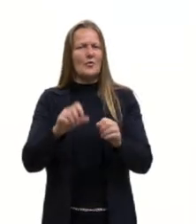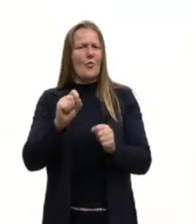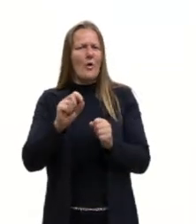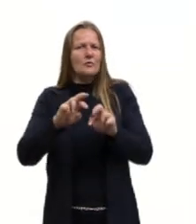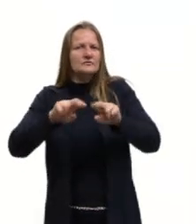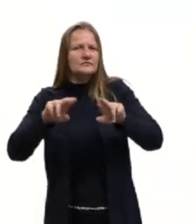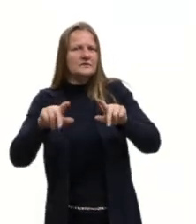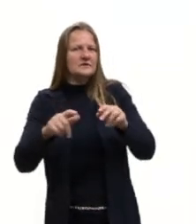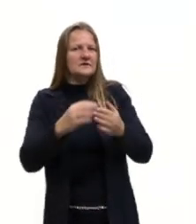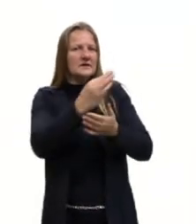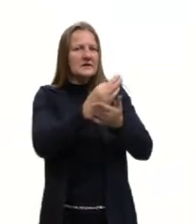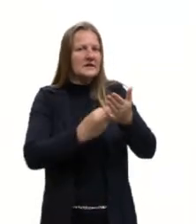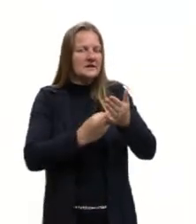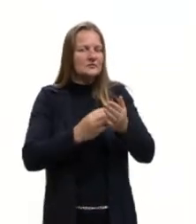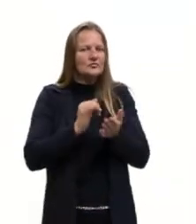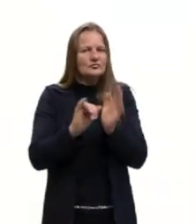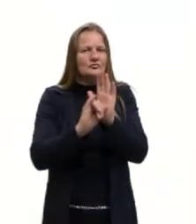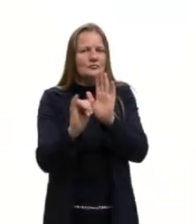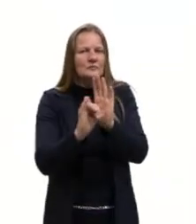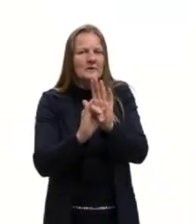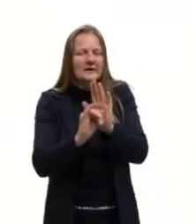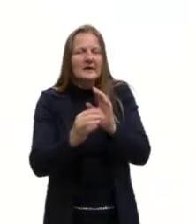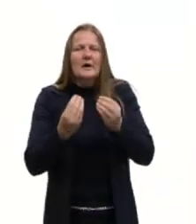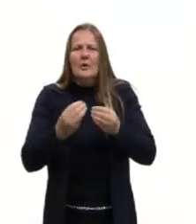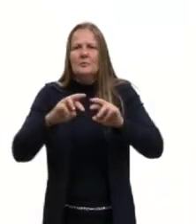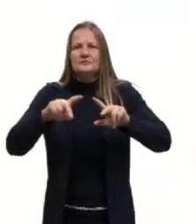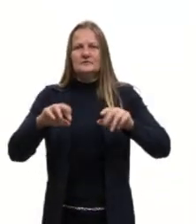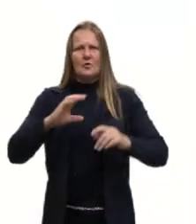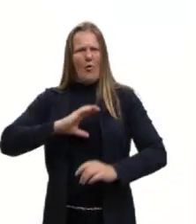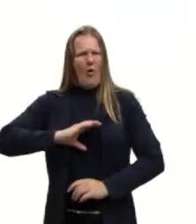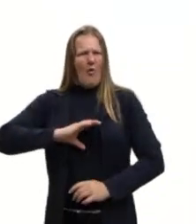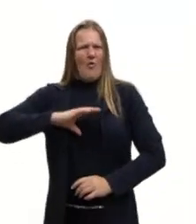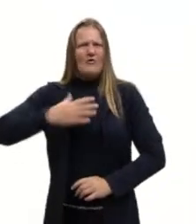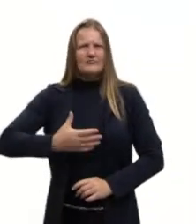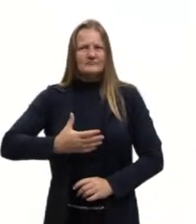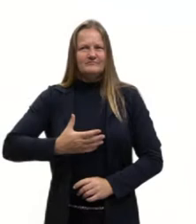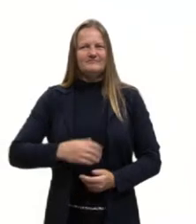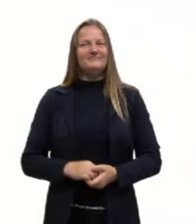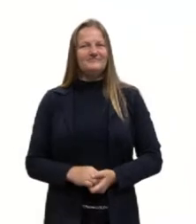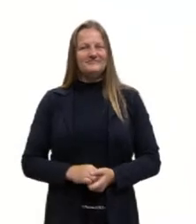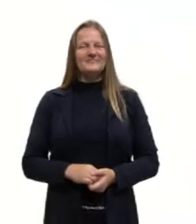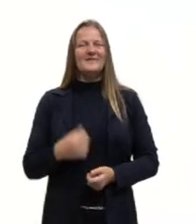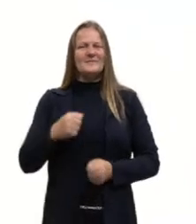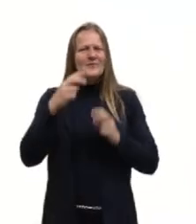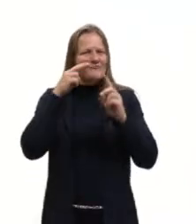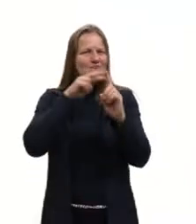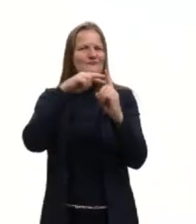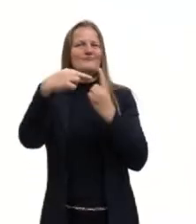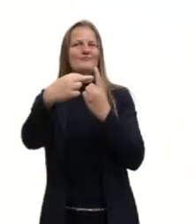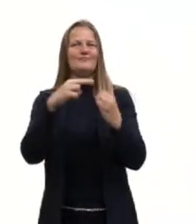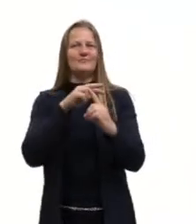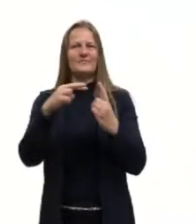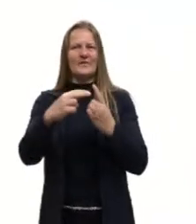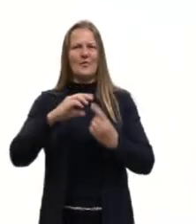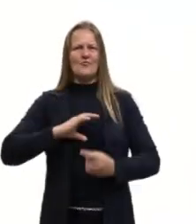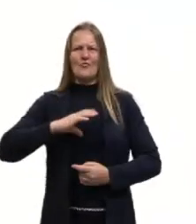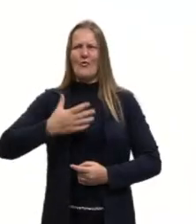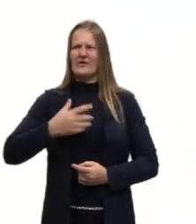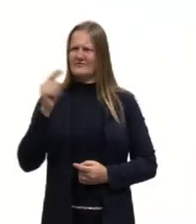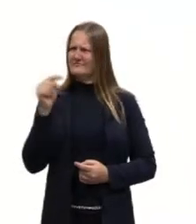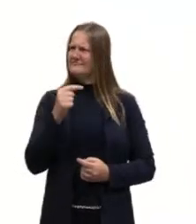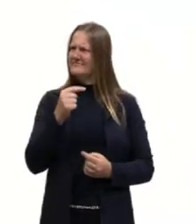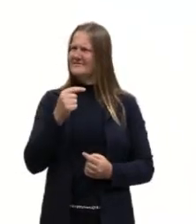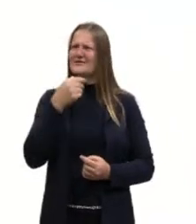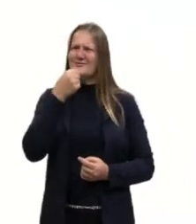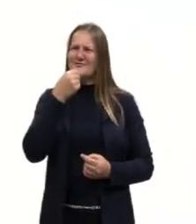narrativo pede para que a gente tenha coragem e para que a gente enxergue o coragem Ué